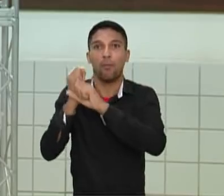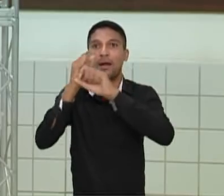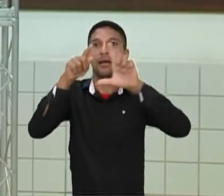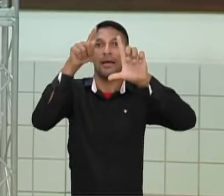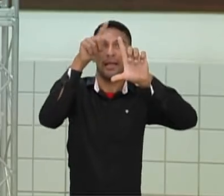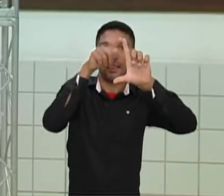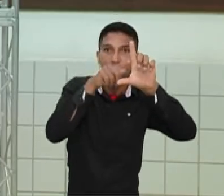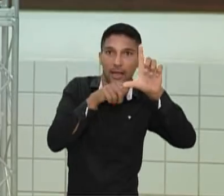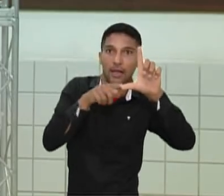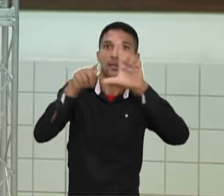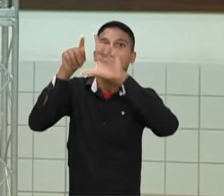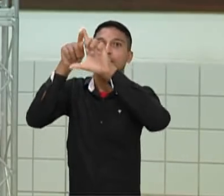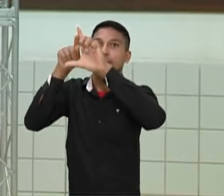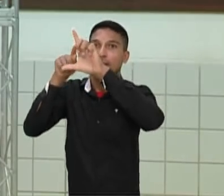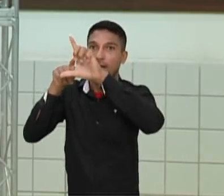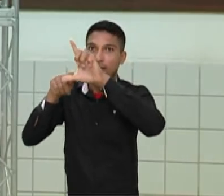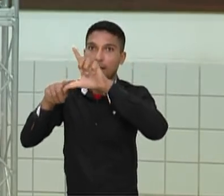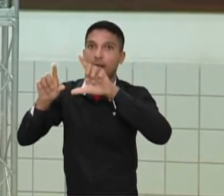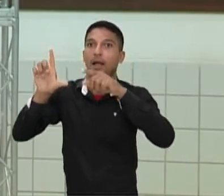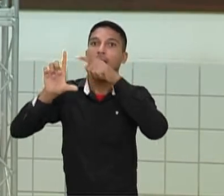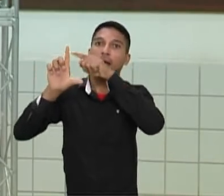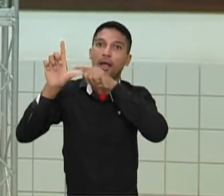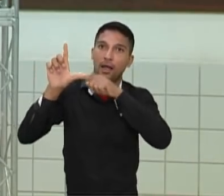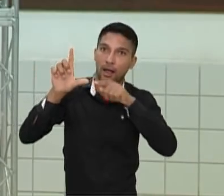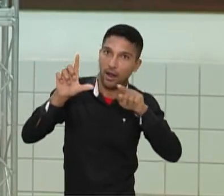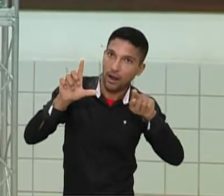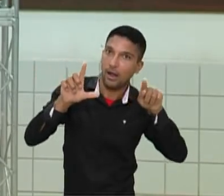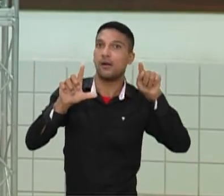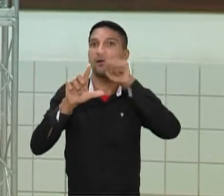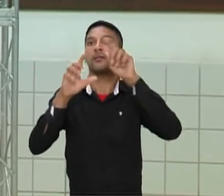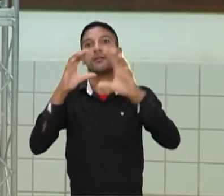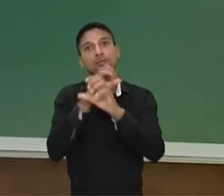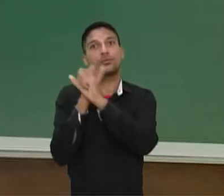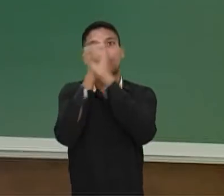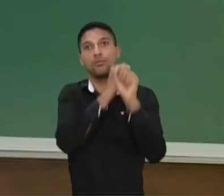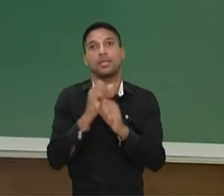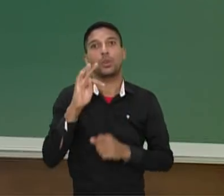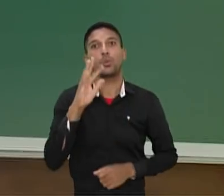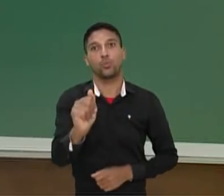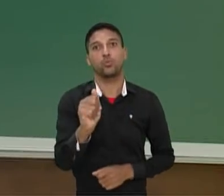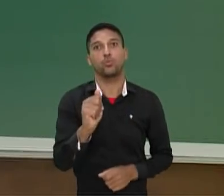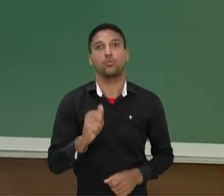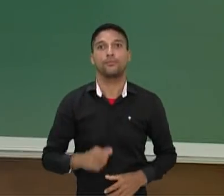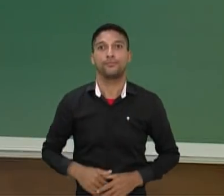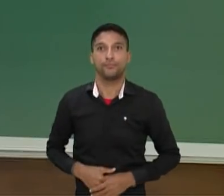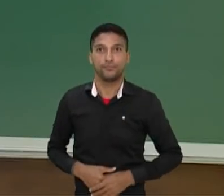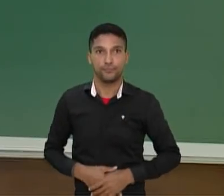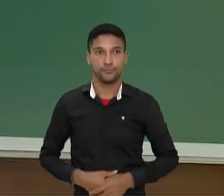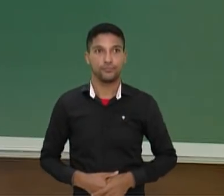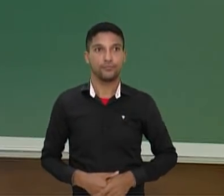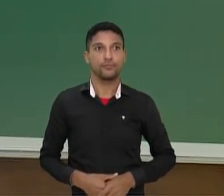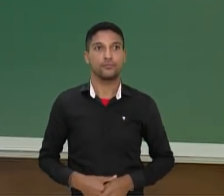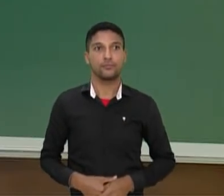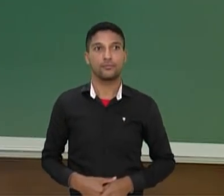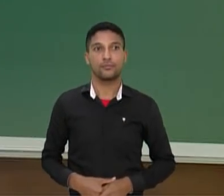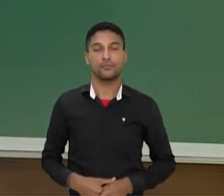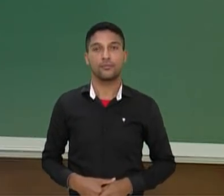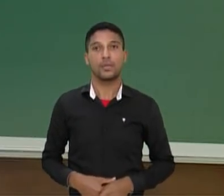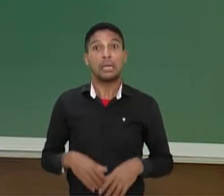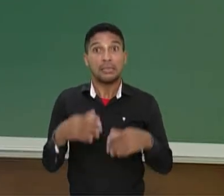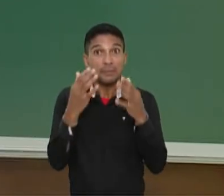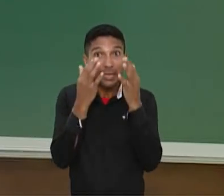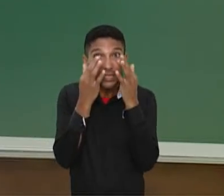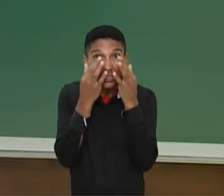não esqueça disso, tá bom? Vamos para o exercício? Então, eu quero calcular o perímetro, eu vou somar todos os lados. Gente, precisa